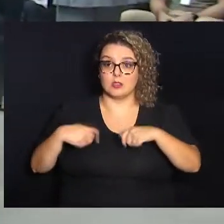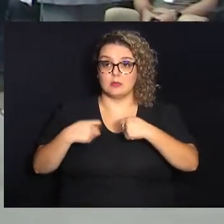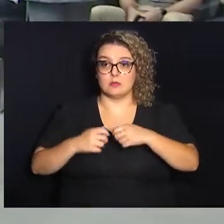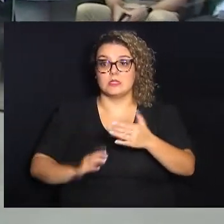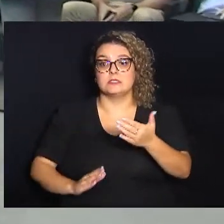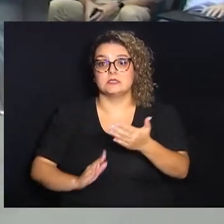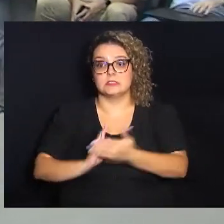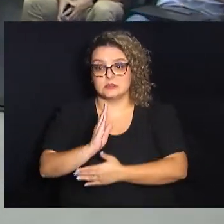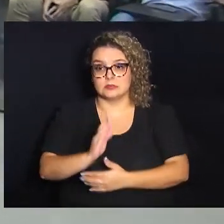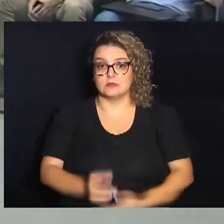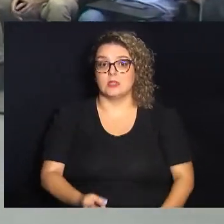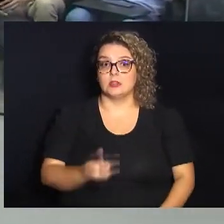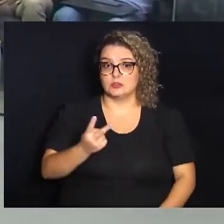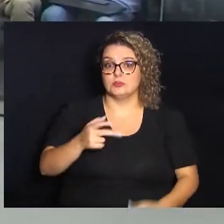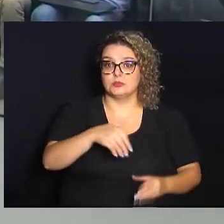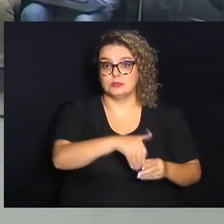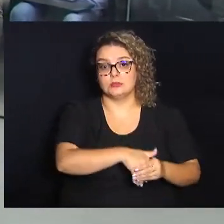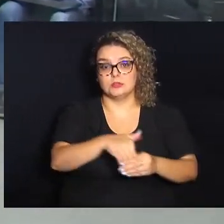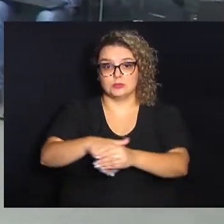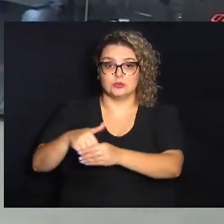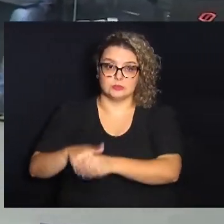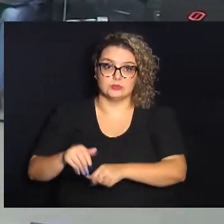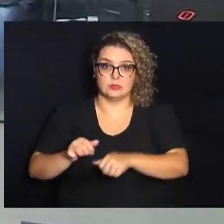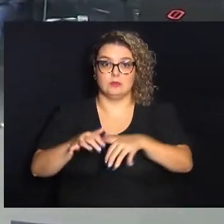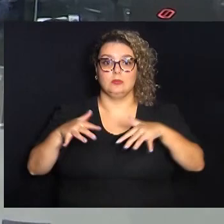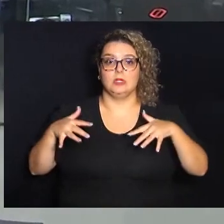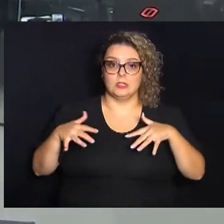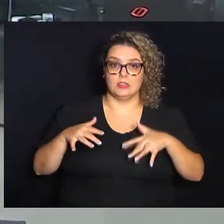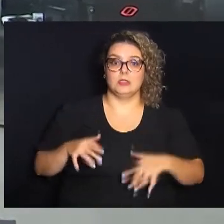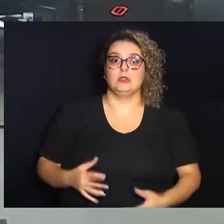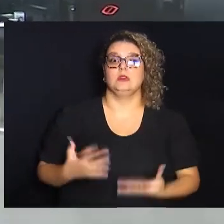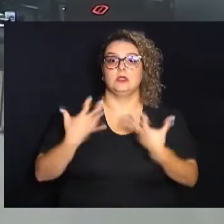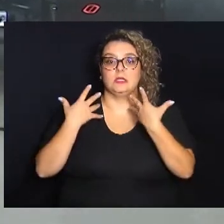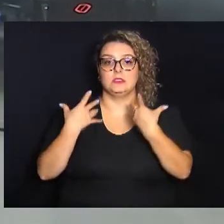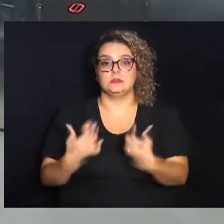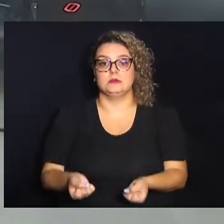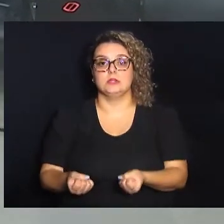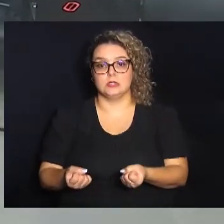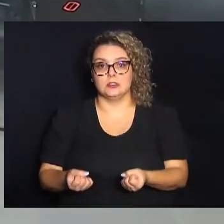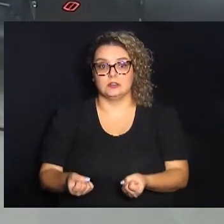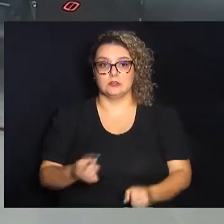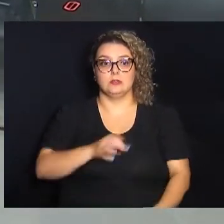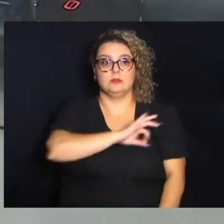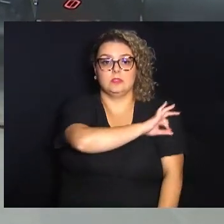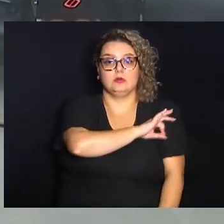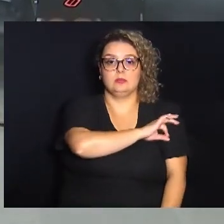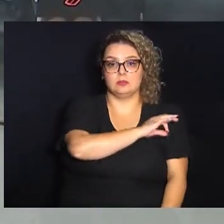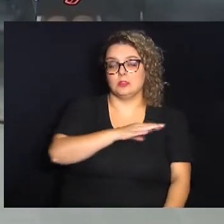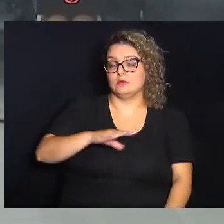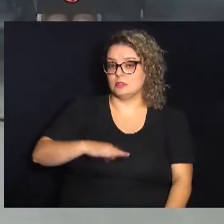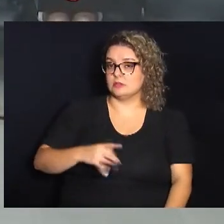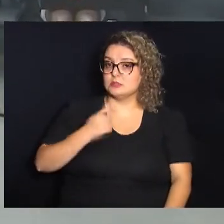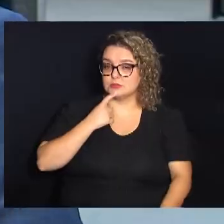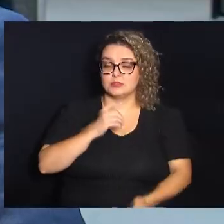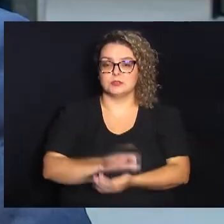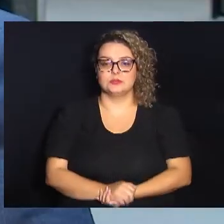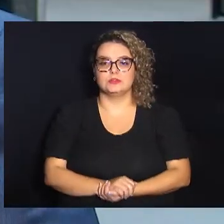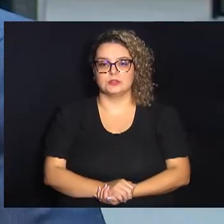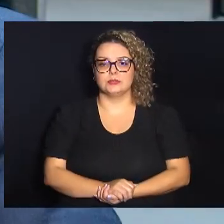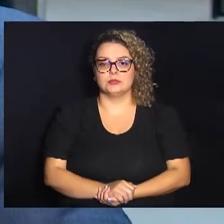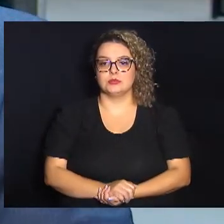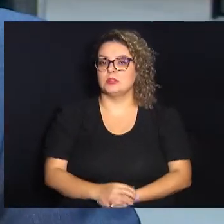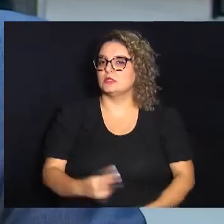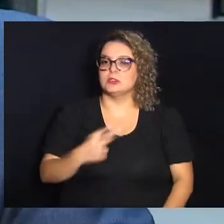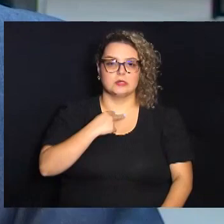Cabello precisa ser aprovado em 2 votações no plenário e ser sancionado pelo prefeito da cidade. Nós